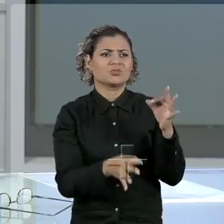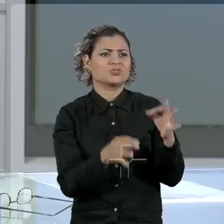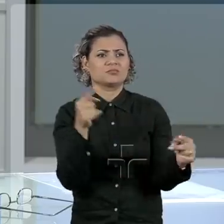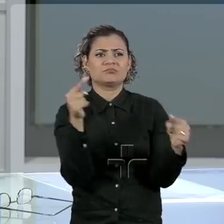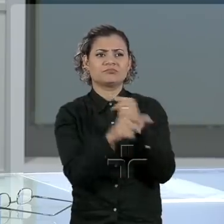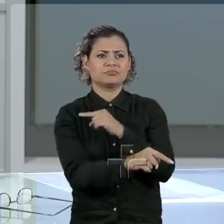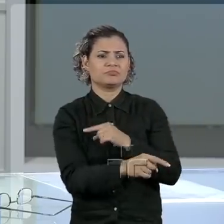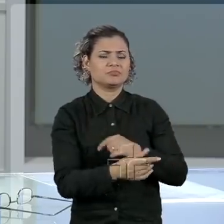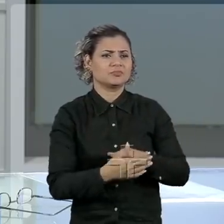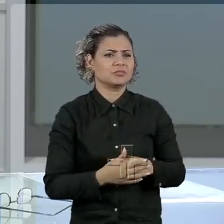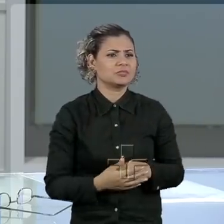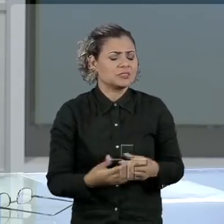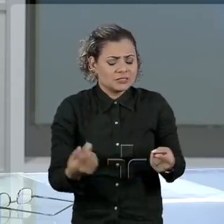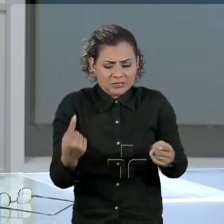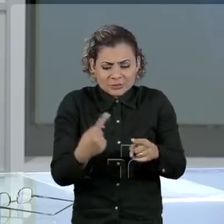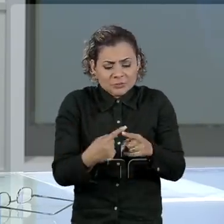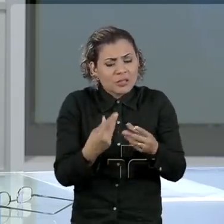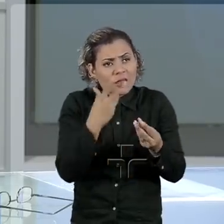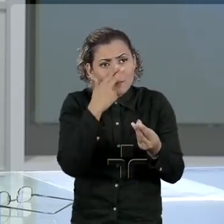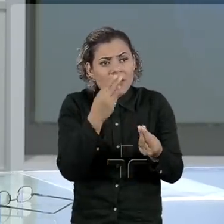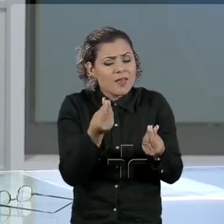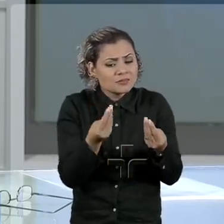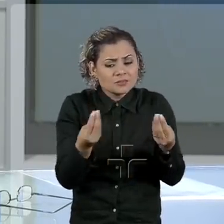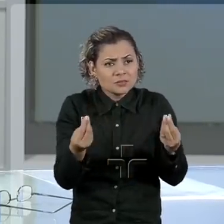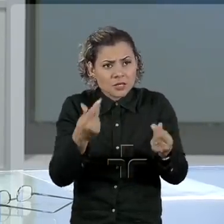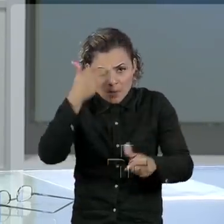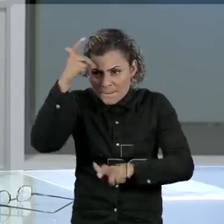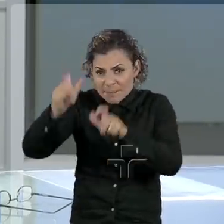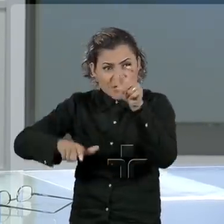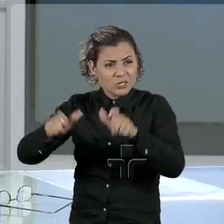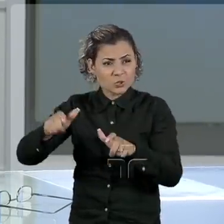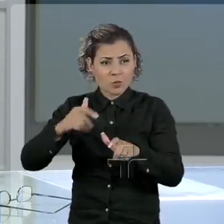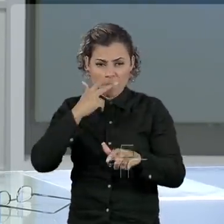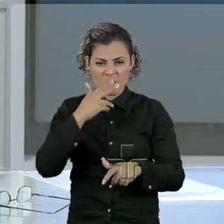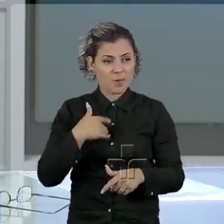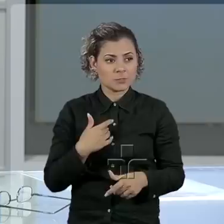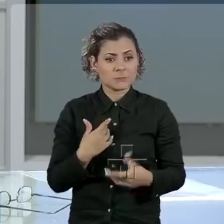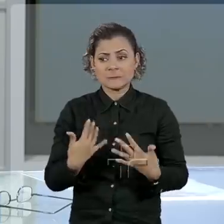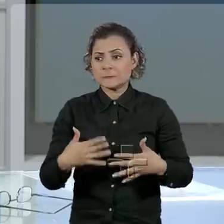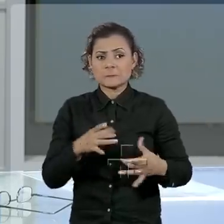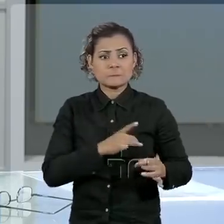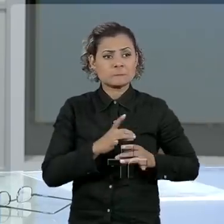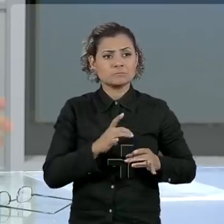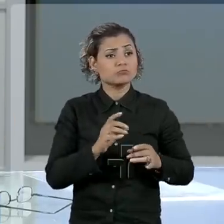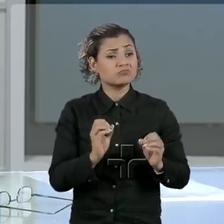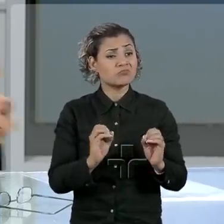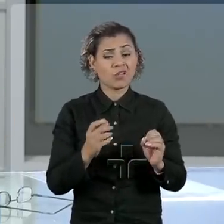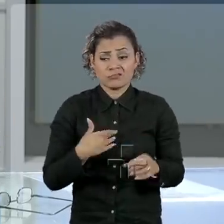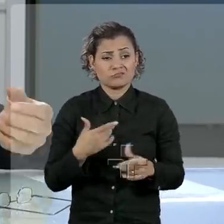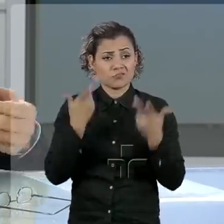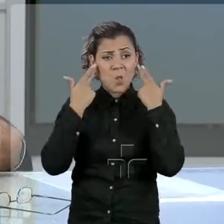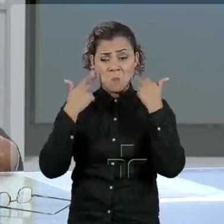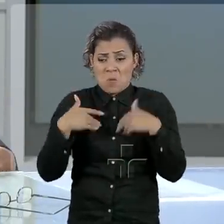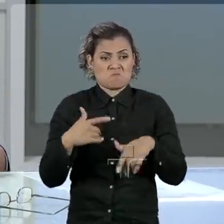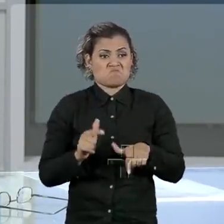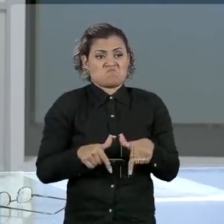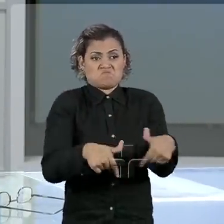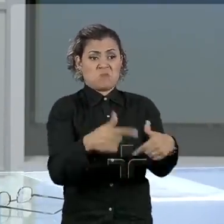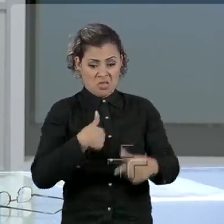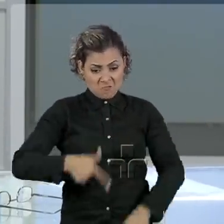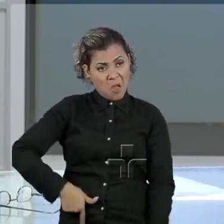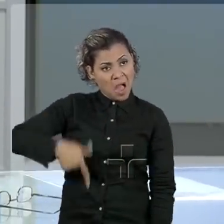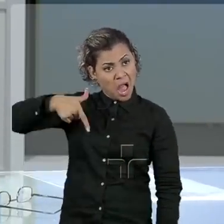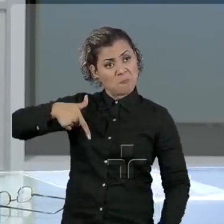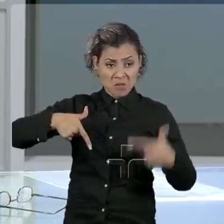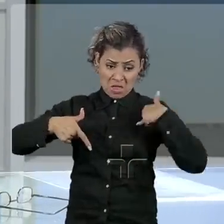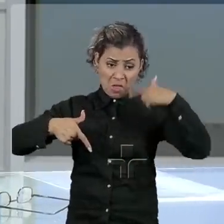quê? Porque ela faz com que aqueles que pudessem ficar intimidados em praticar atos semelhantes, dizem, não, eu tenho aqui a minha arma, eu